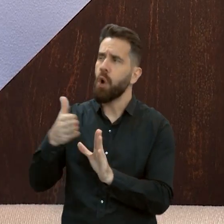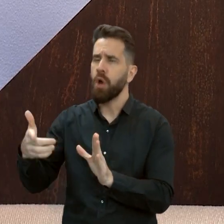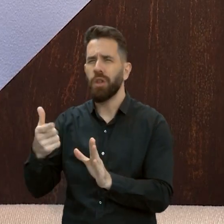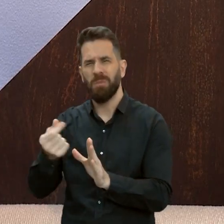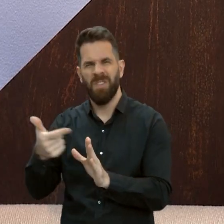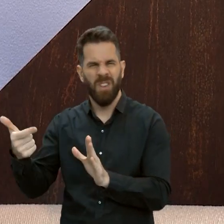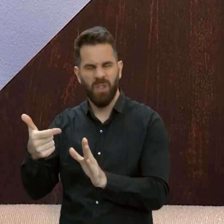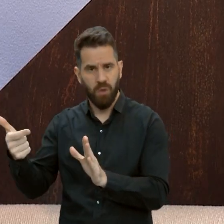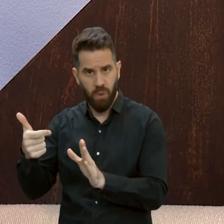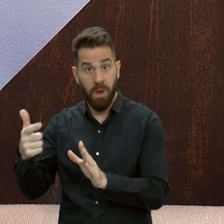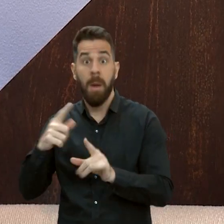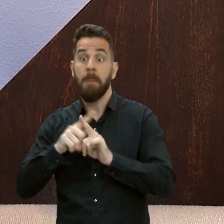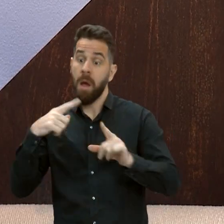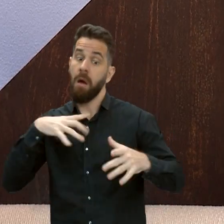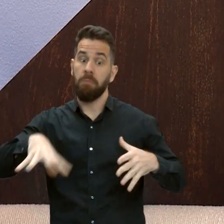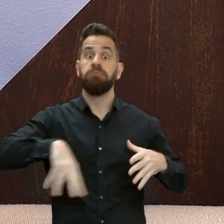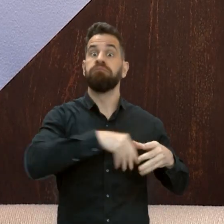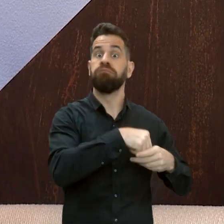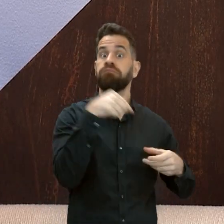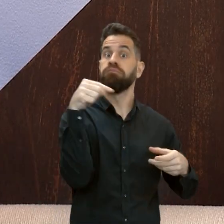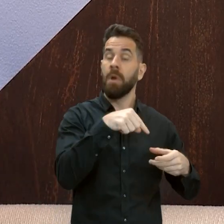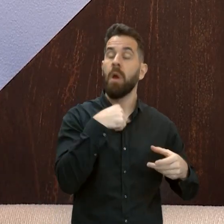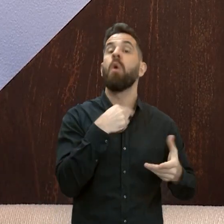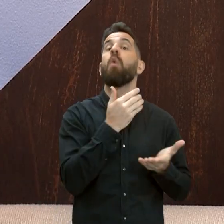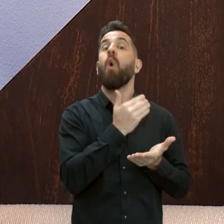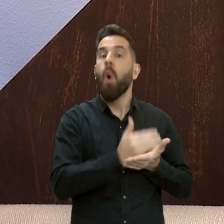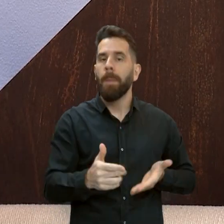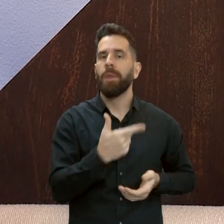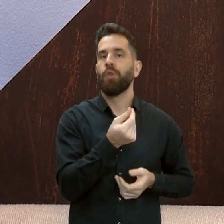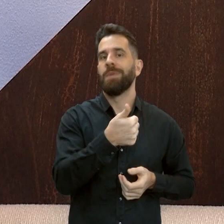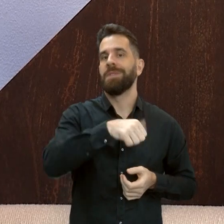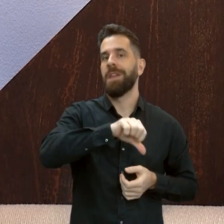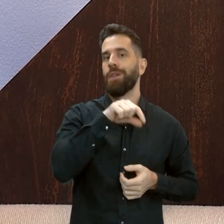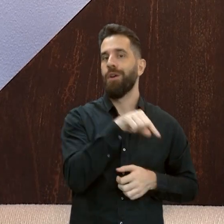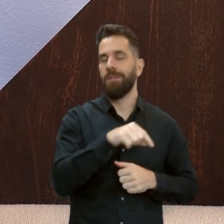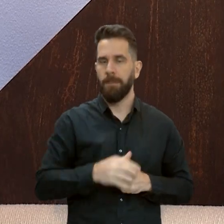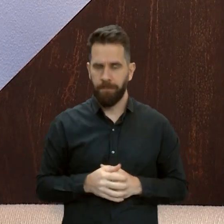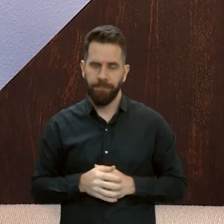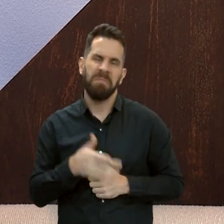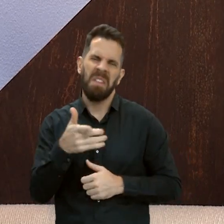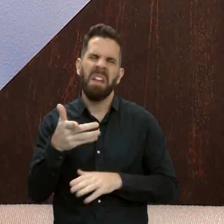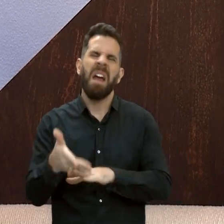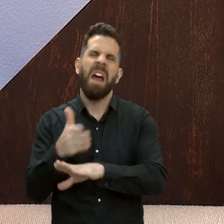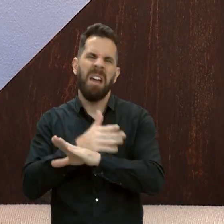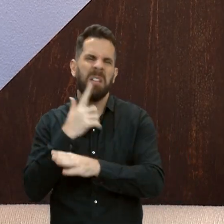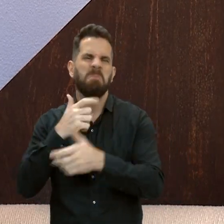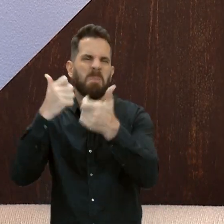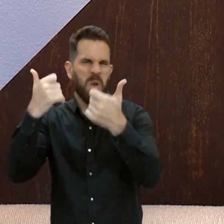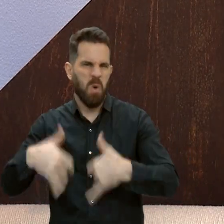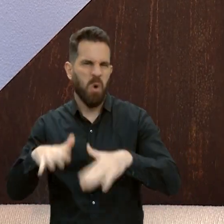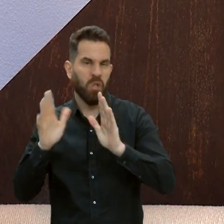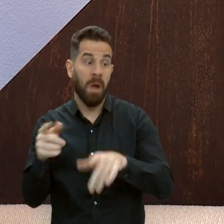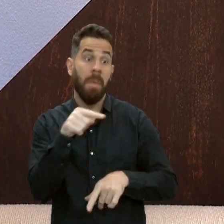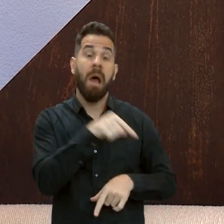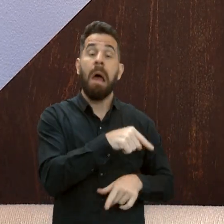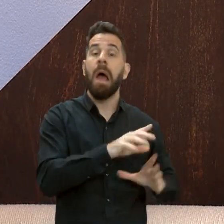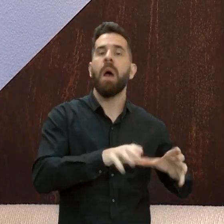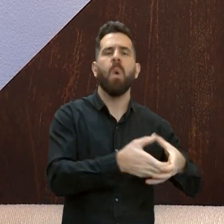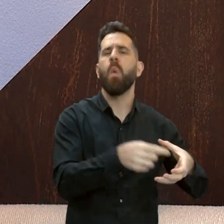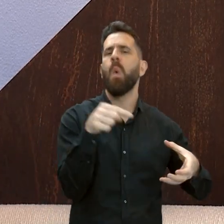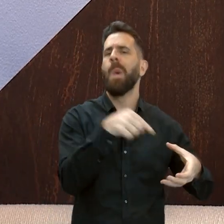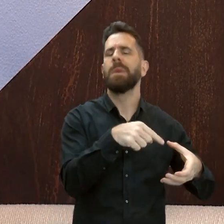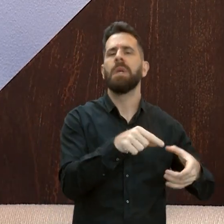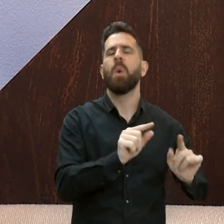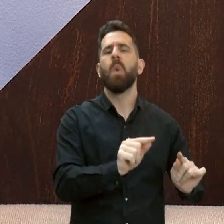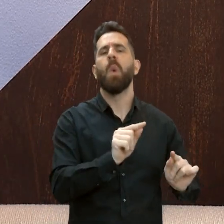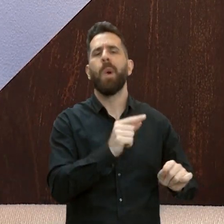2019. Na comissão, como a Ana Cláudia já havia dito, né, ela é responsável por